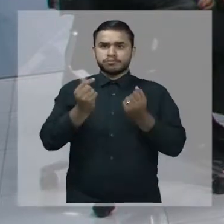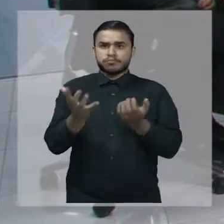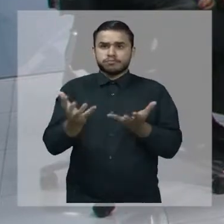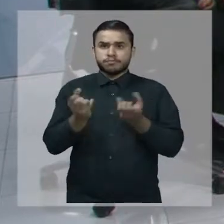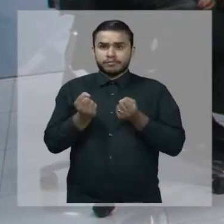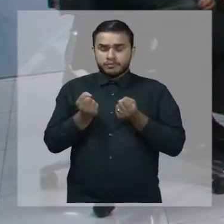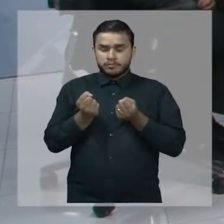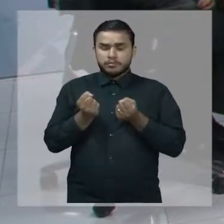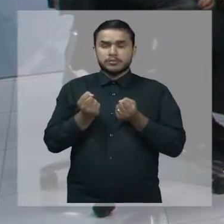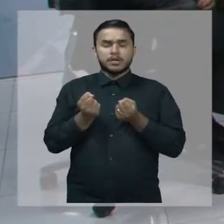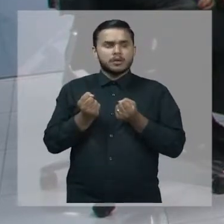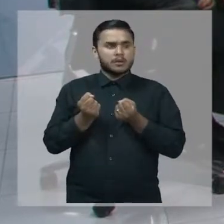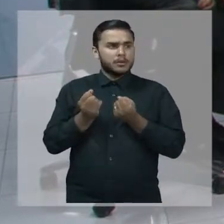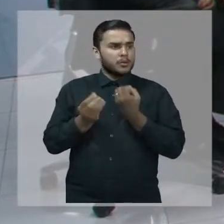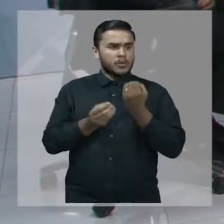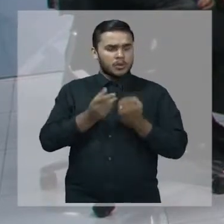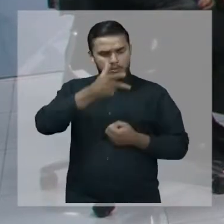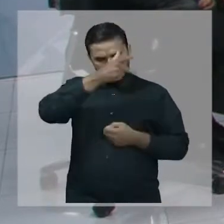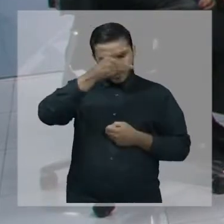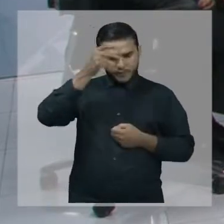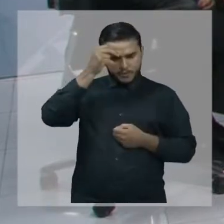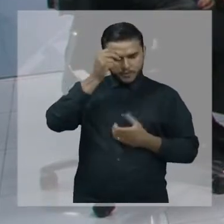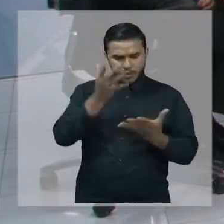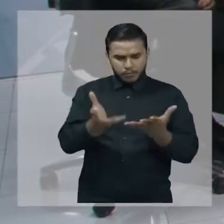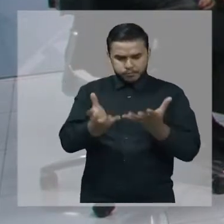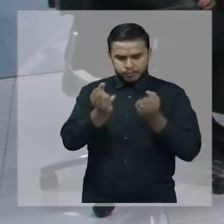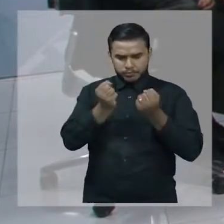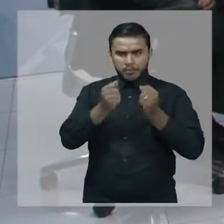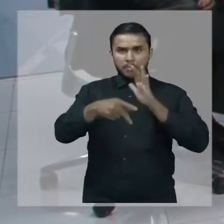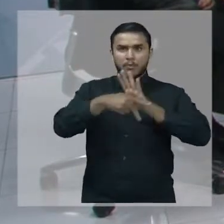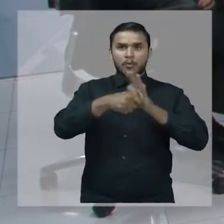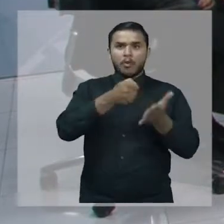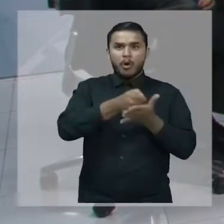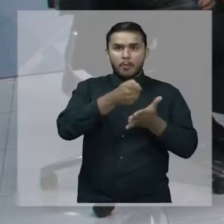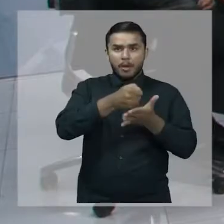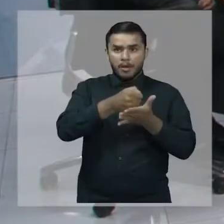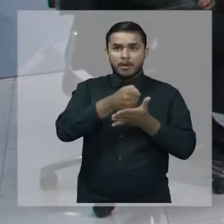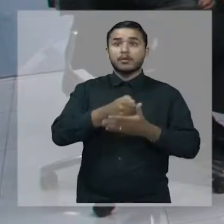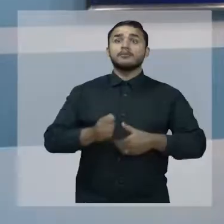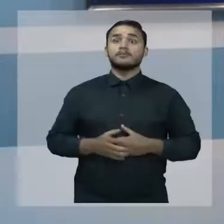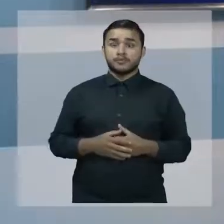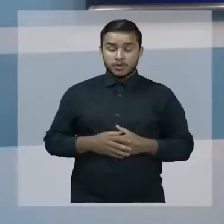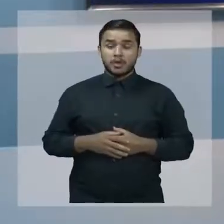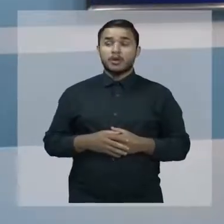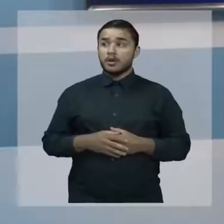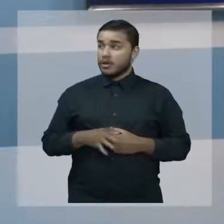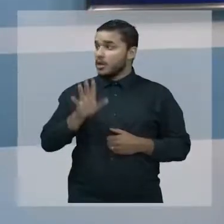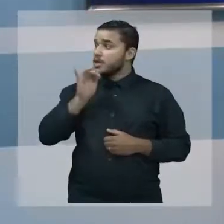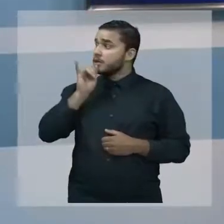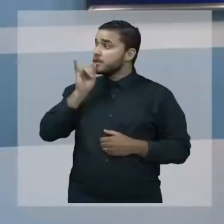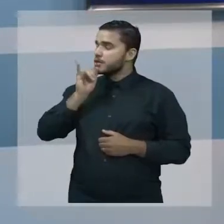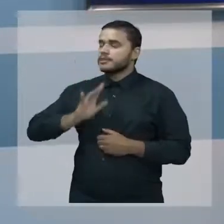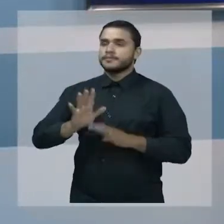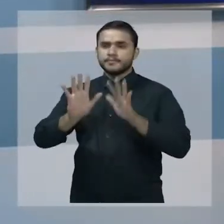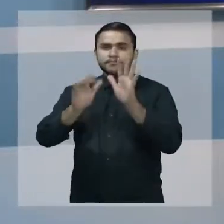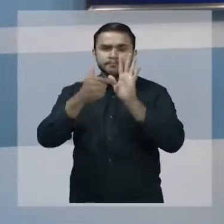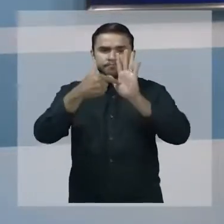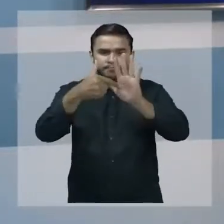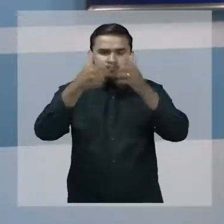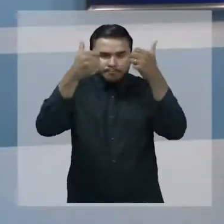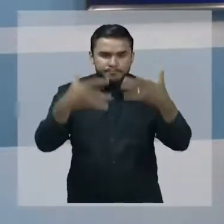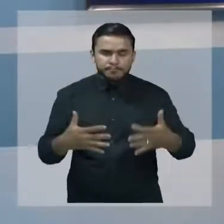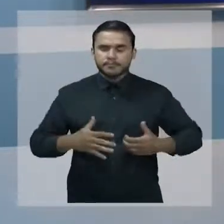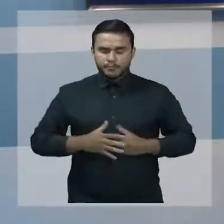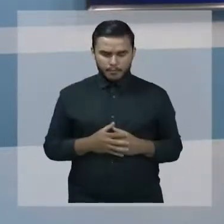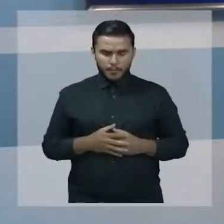de arrecadação, é a supressão das competências legislativas e jurídicas dos próprios entes federados. Só para dar um